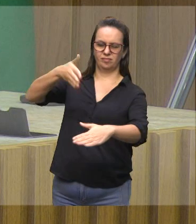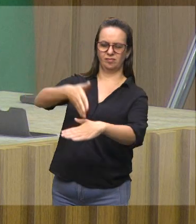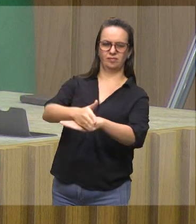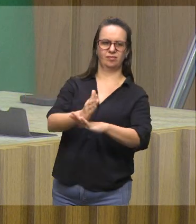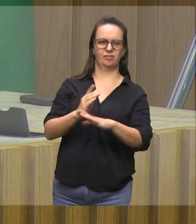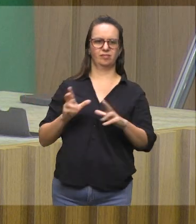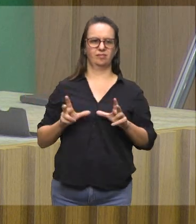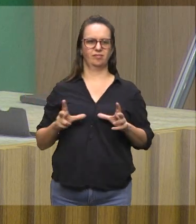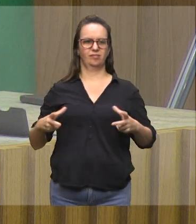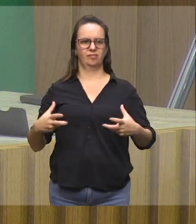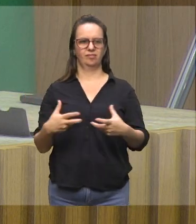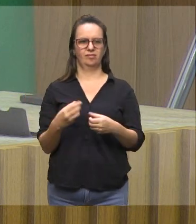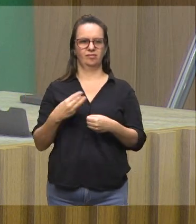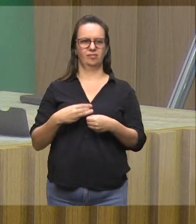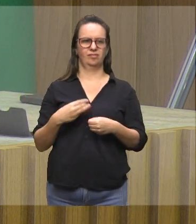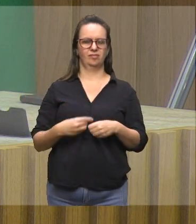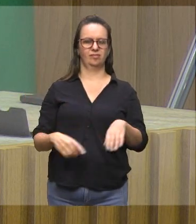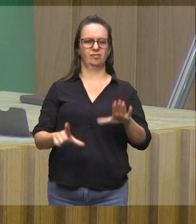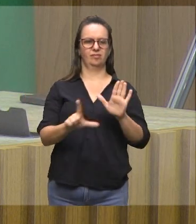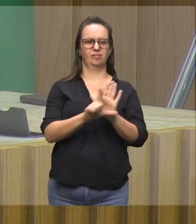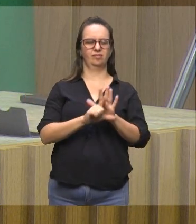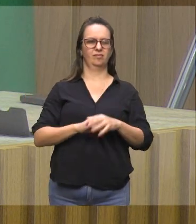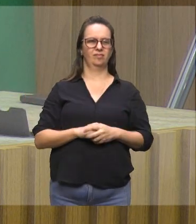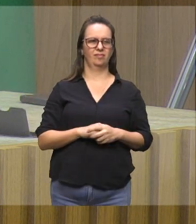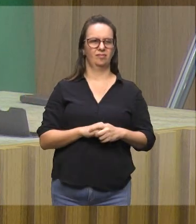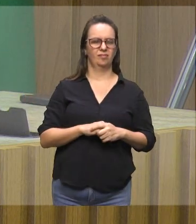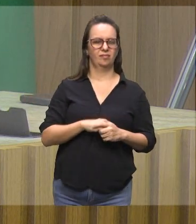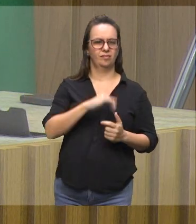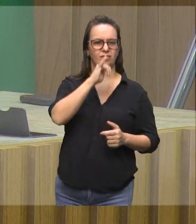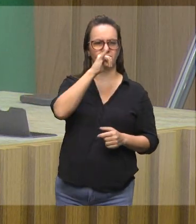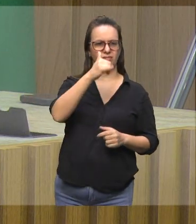a nossa Lei Orgânica previa que as